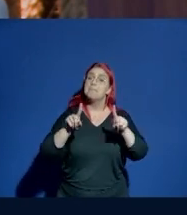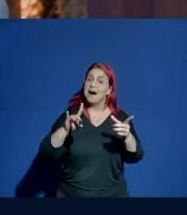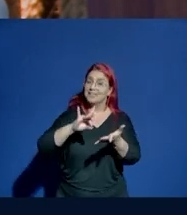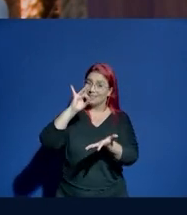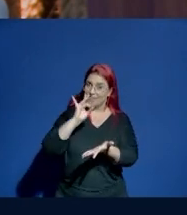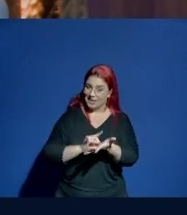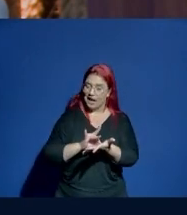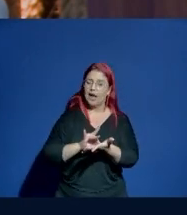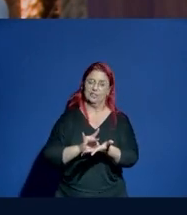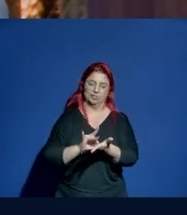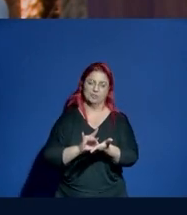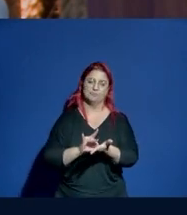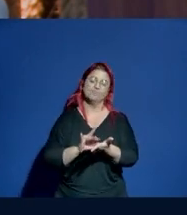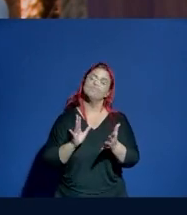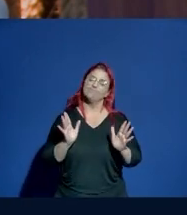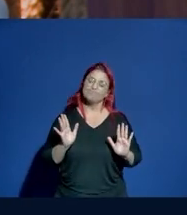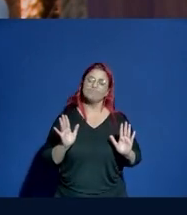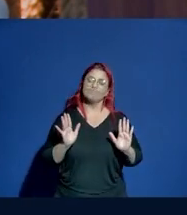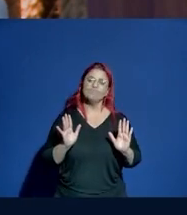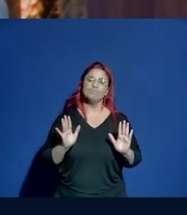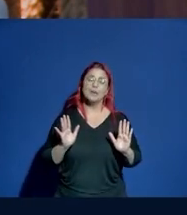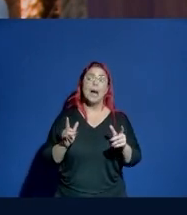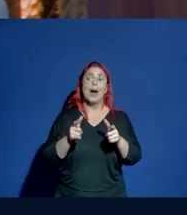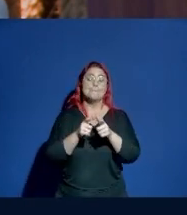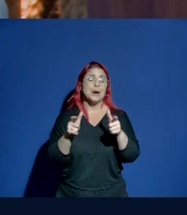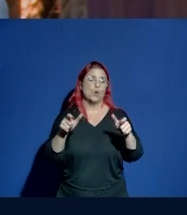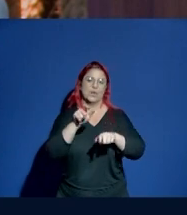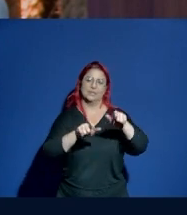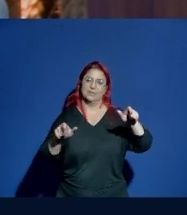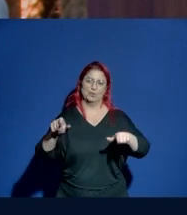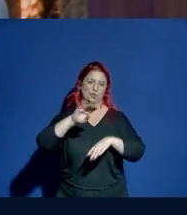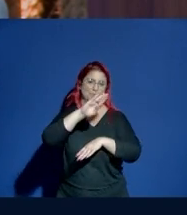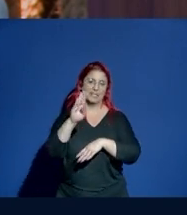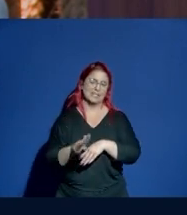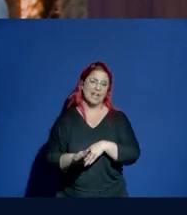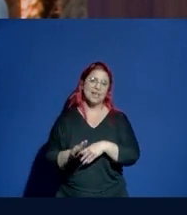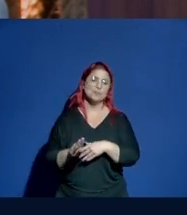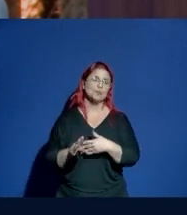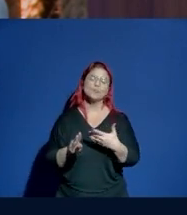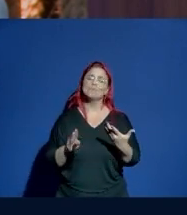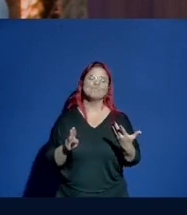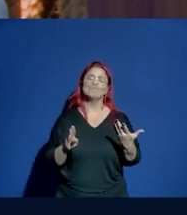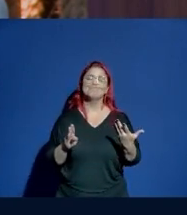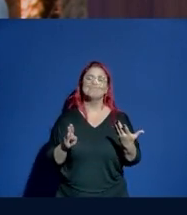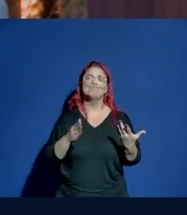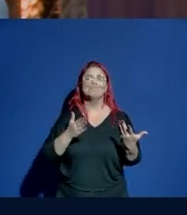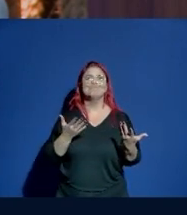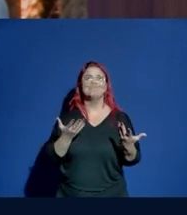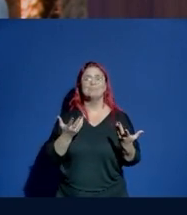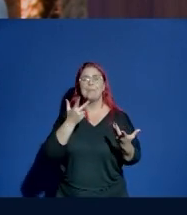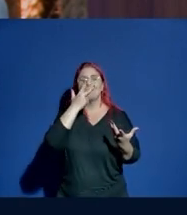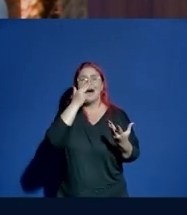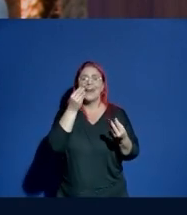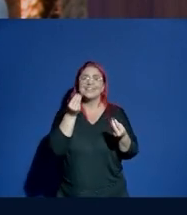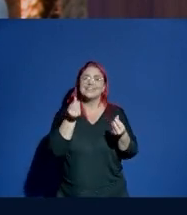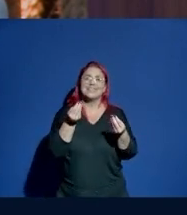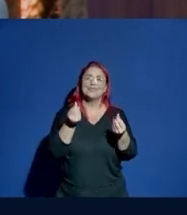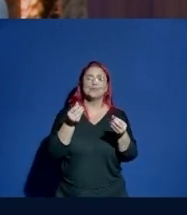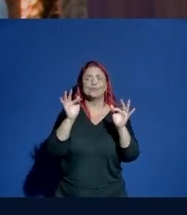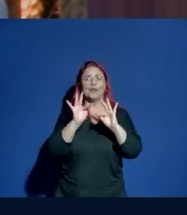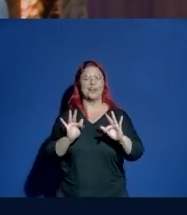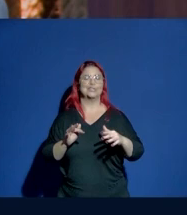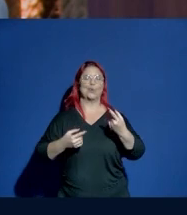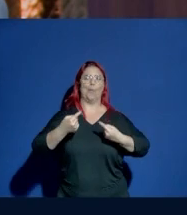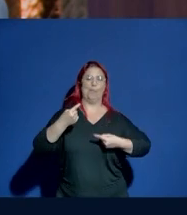existe uma clara insatisfação de grande parte da população brasileira como desempenho da política nesse país o estado brasileiro